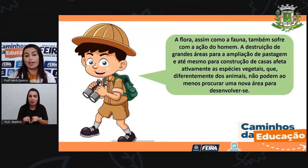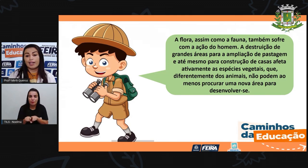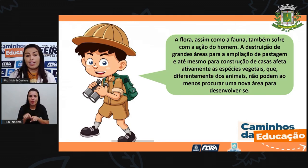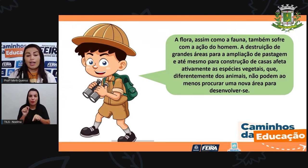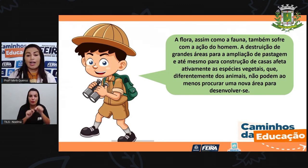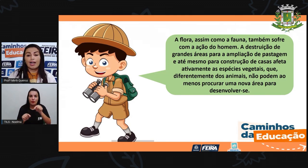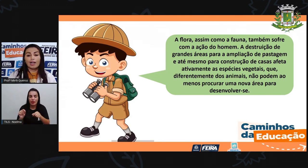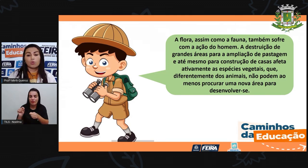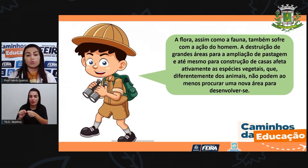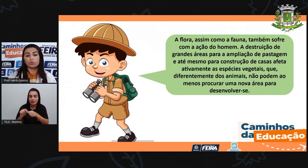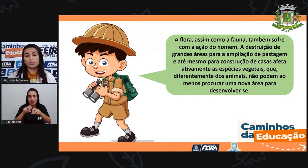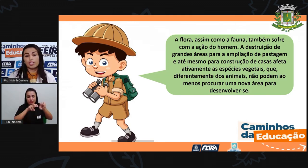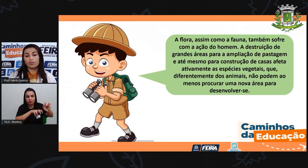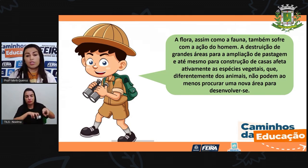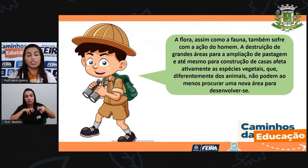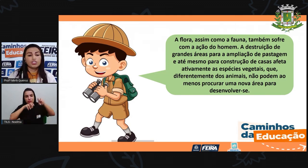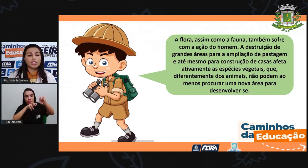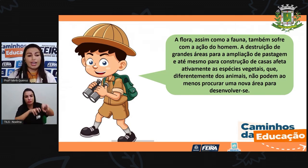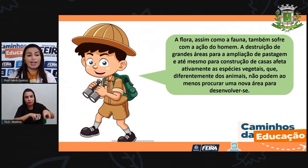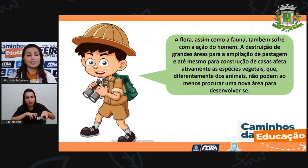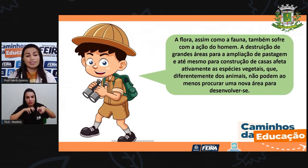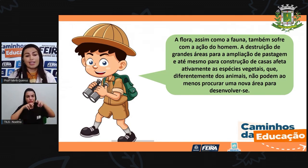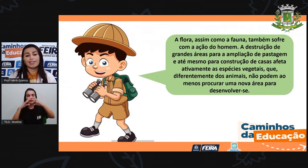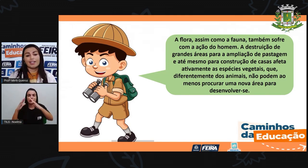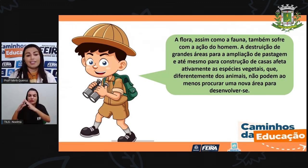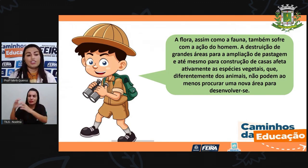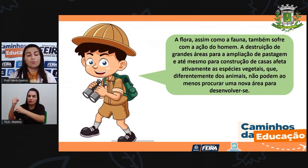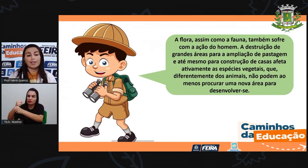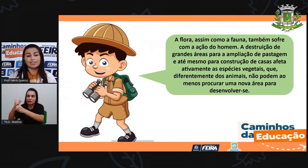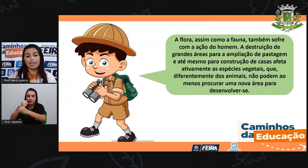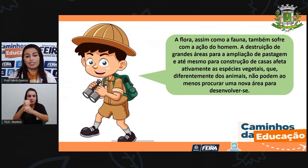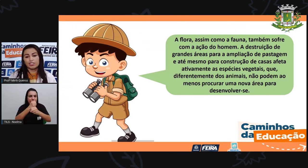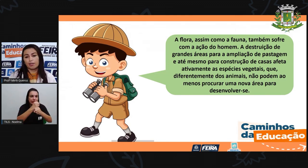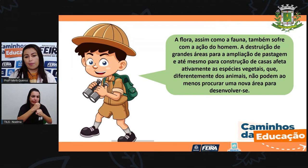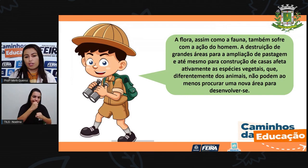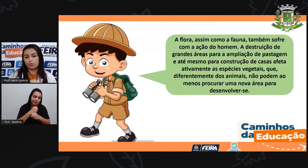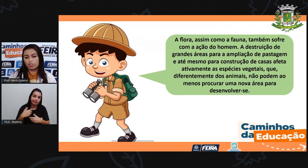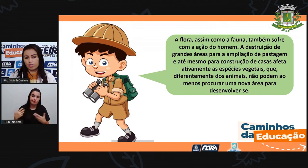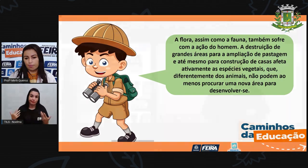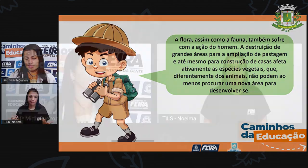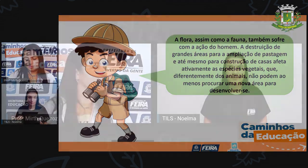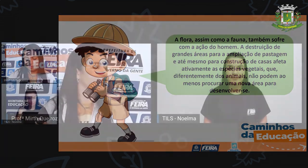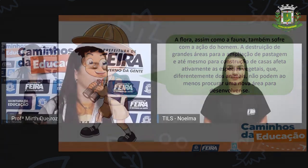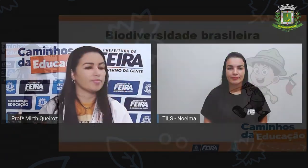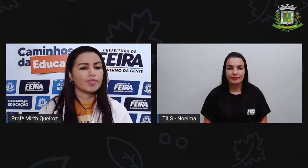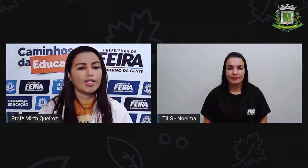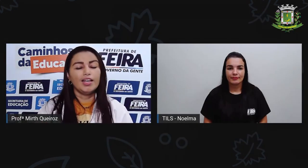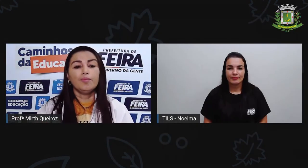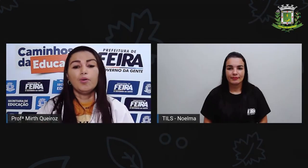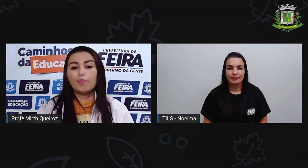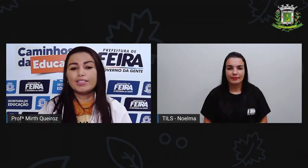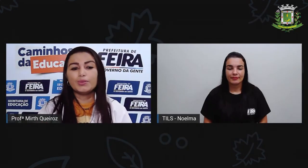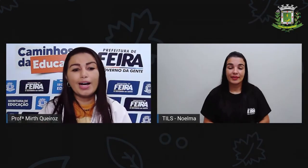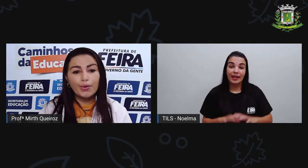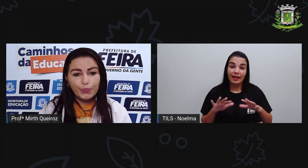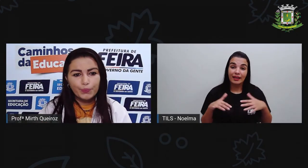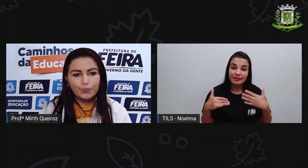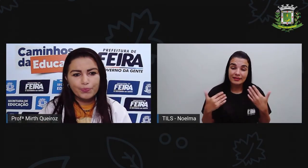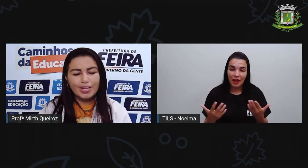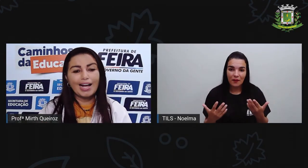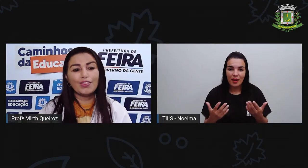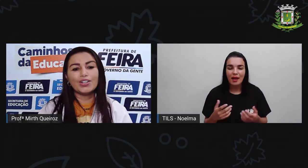também para a construção de casas e até ali de pastagem, né, para os animais. Bom,